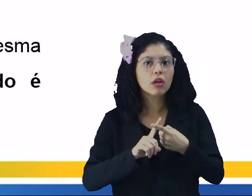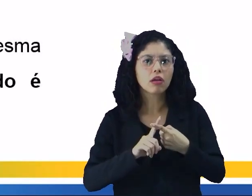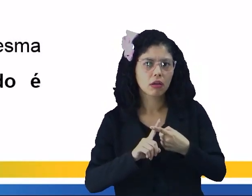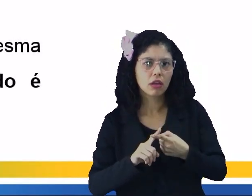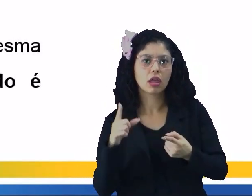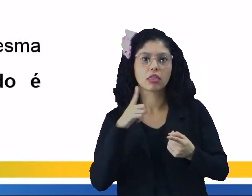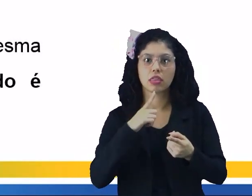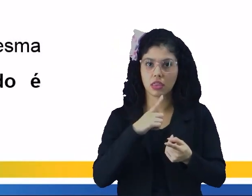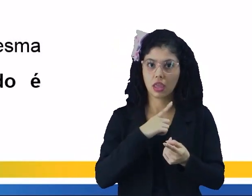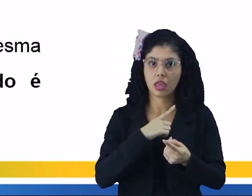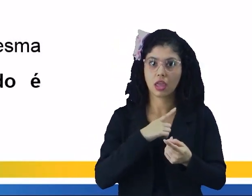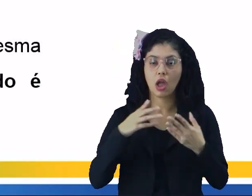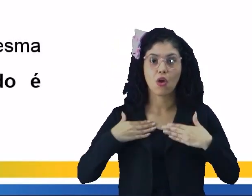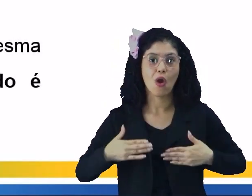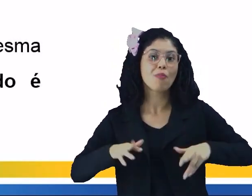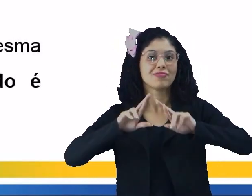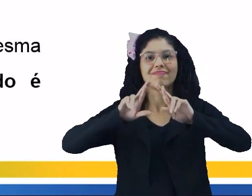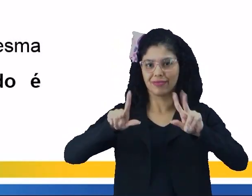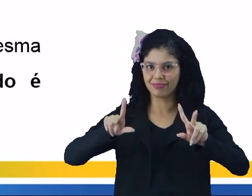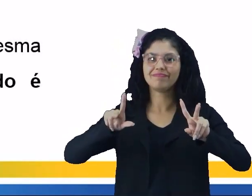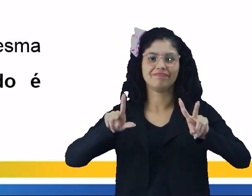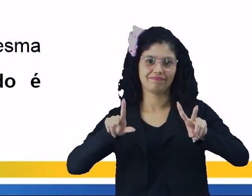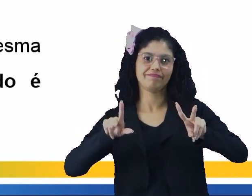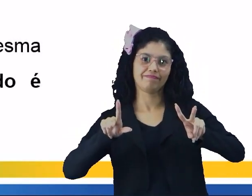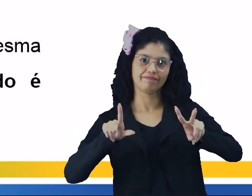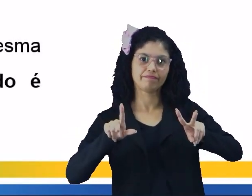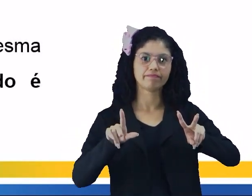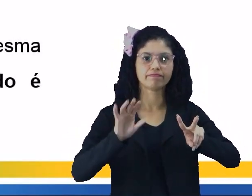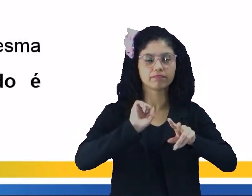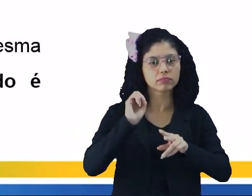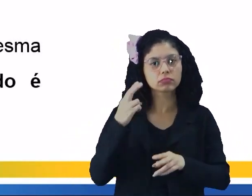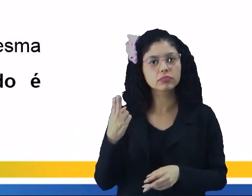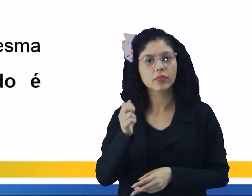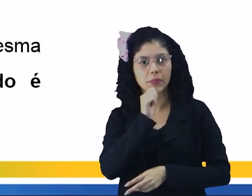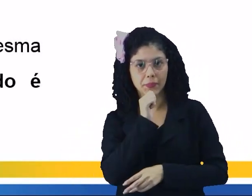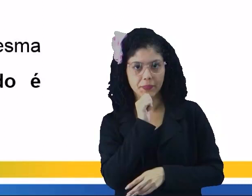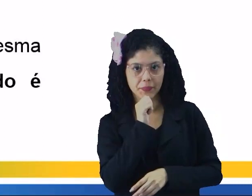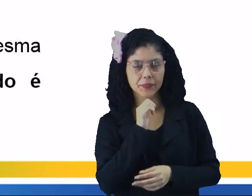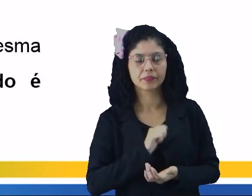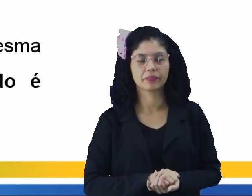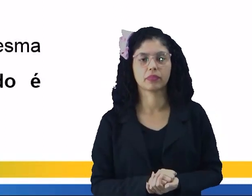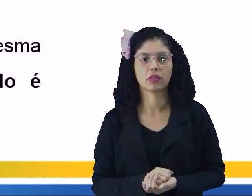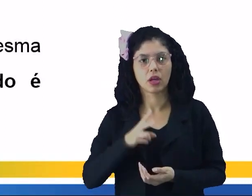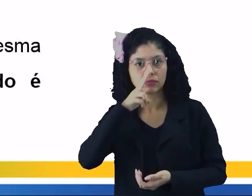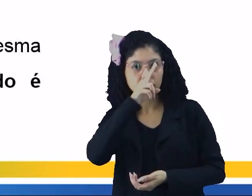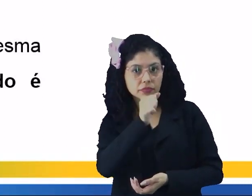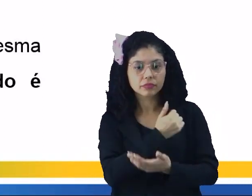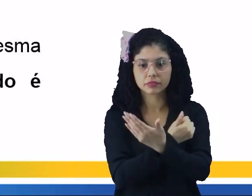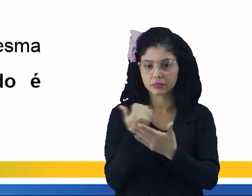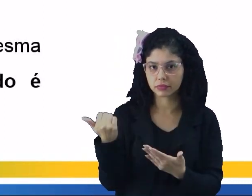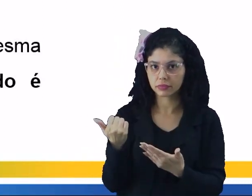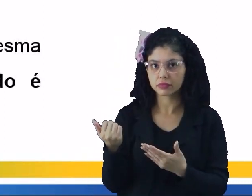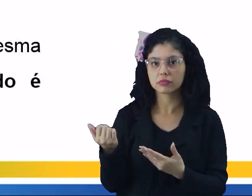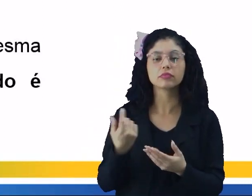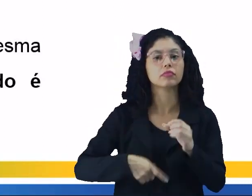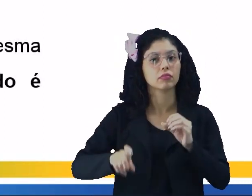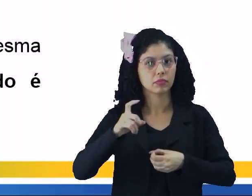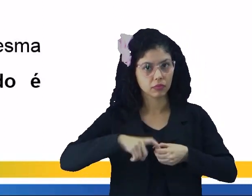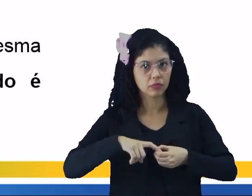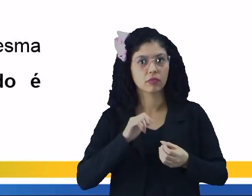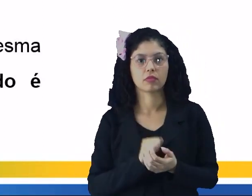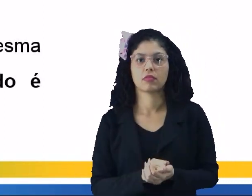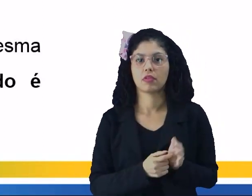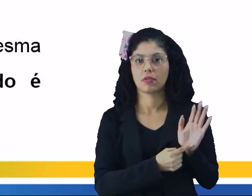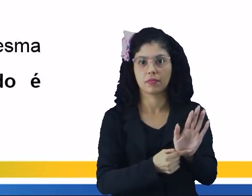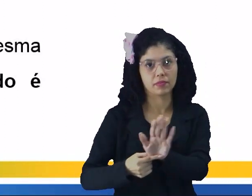vão agir em corpos diferentes. Ou seja, a gente pode dizer que as forças de ação e reação